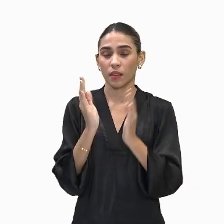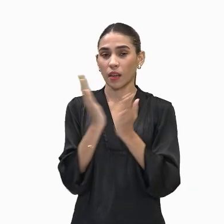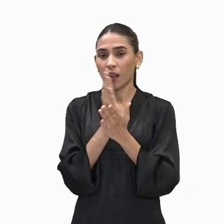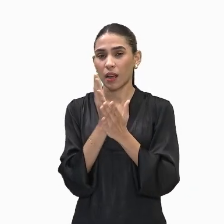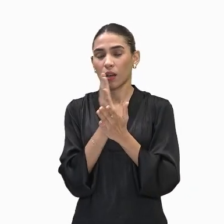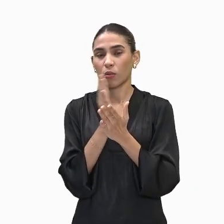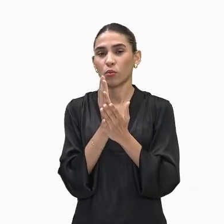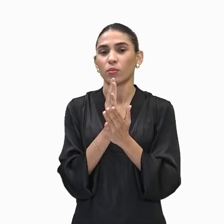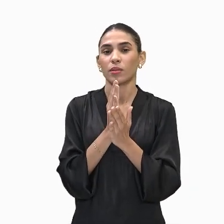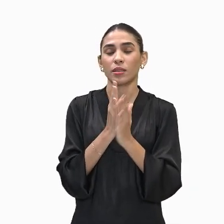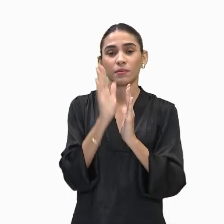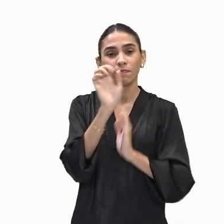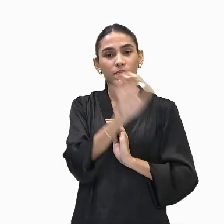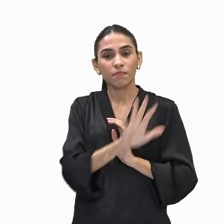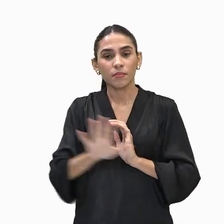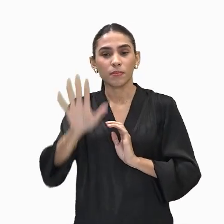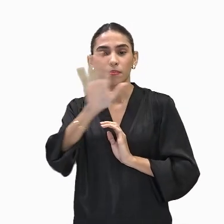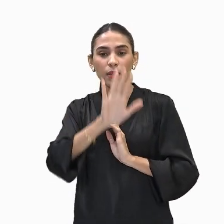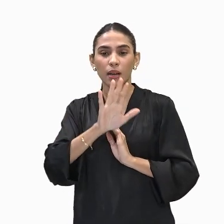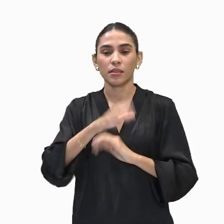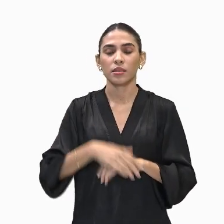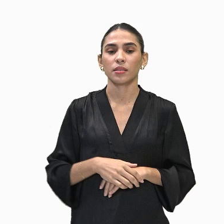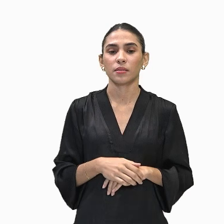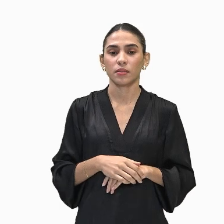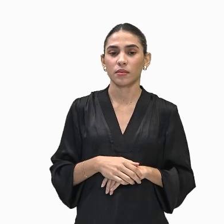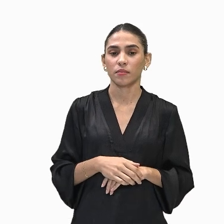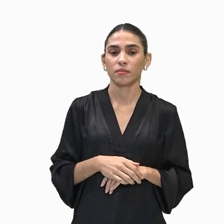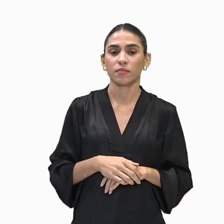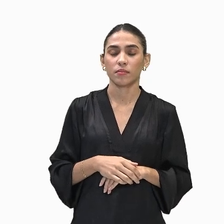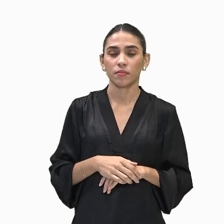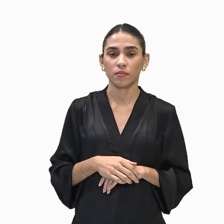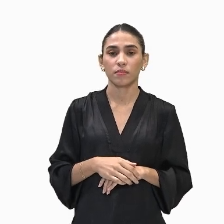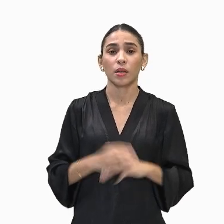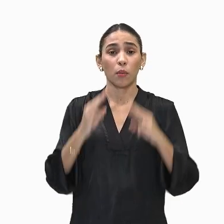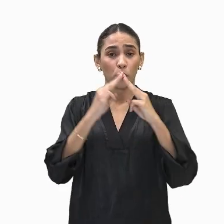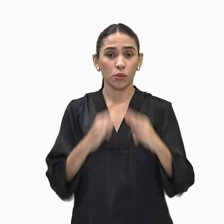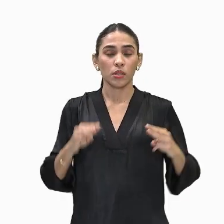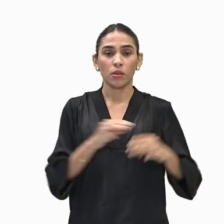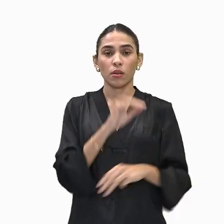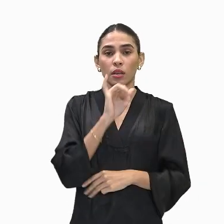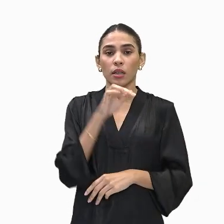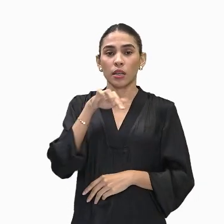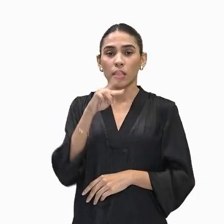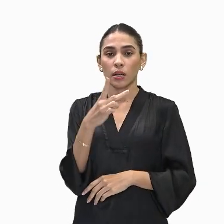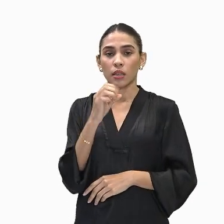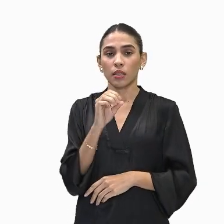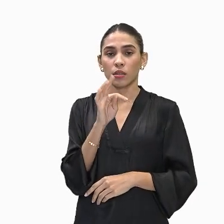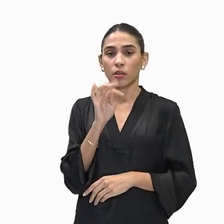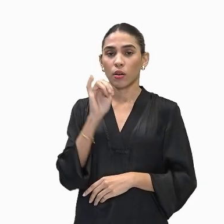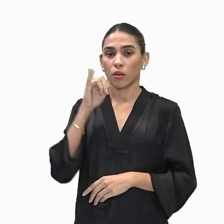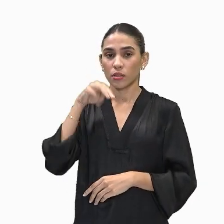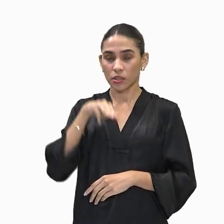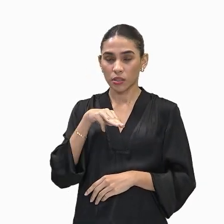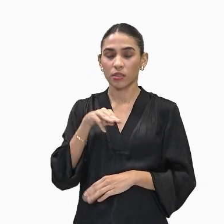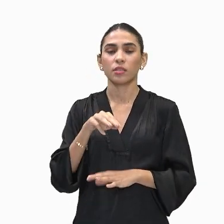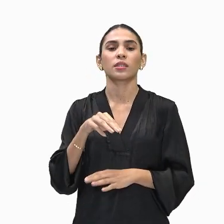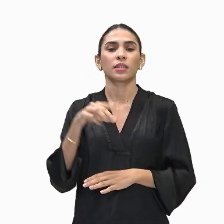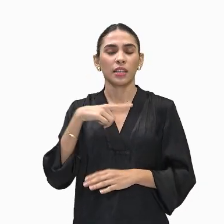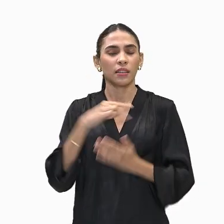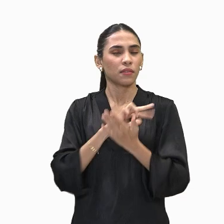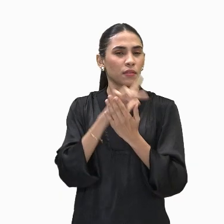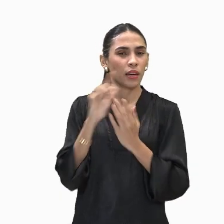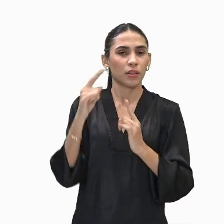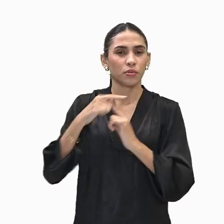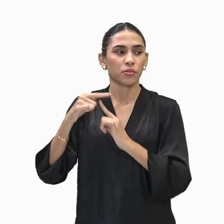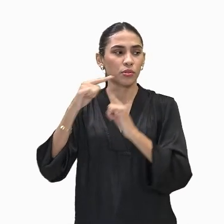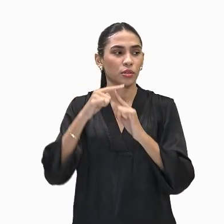imagens de obras que estão lá no Museu do Inhotim, certo? Então, eles contam com várias obras de arte.